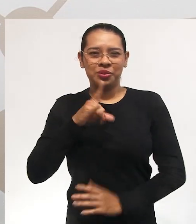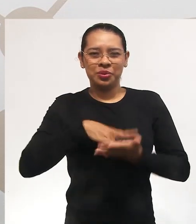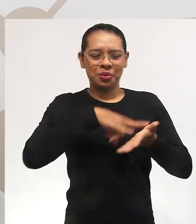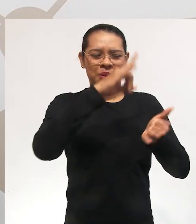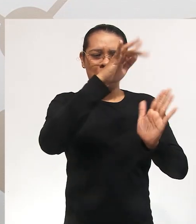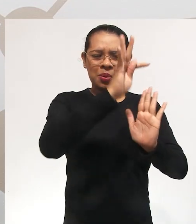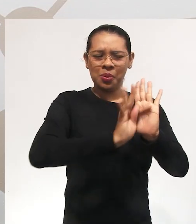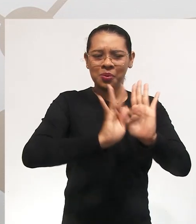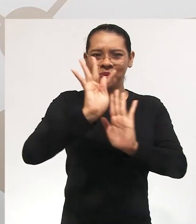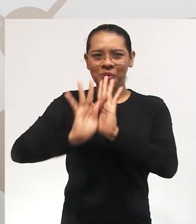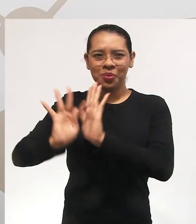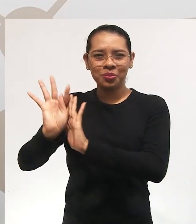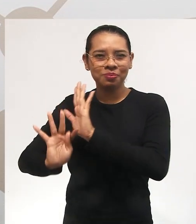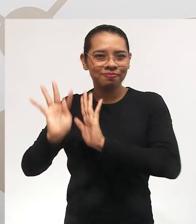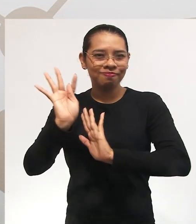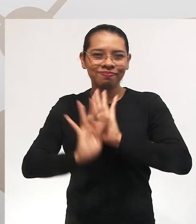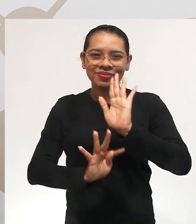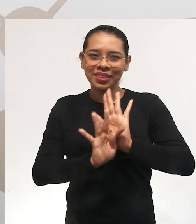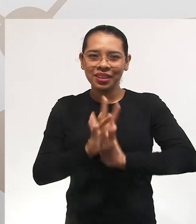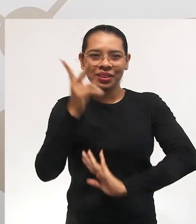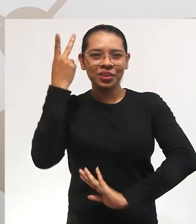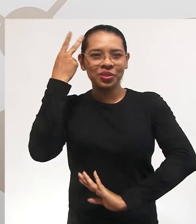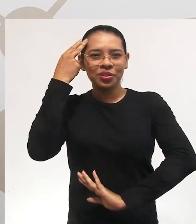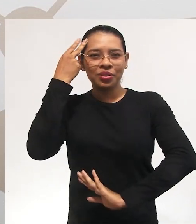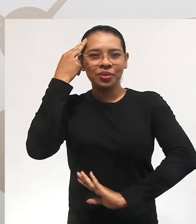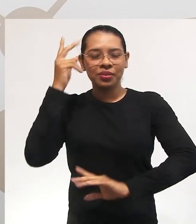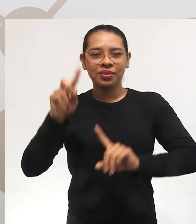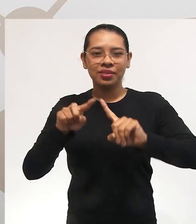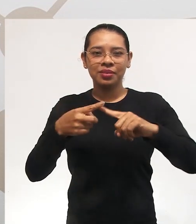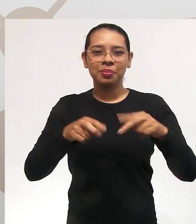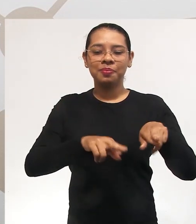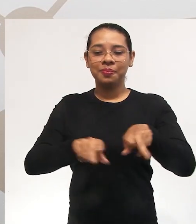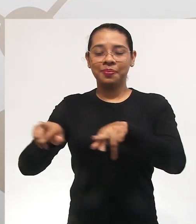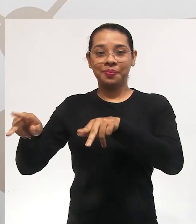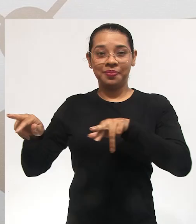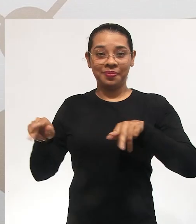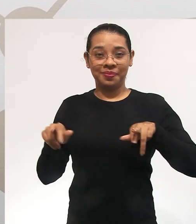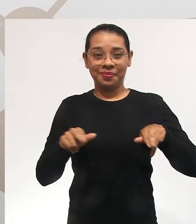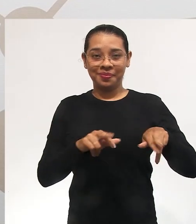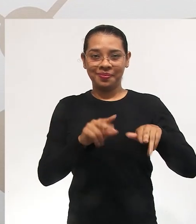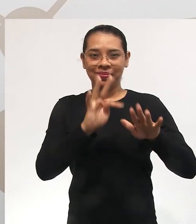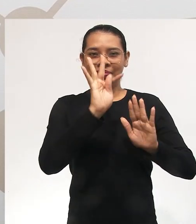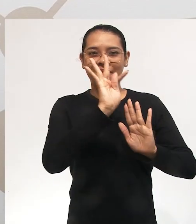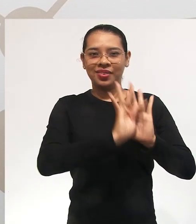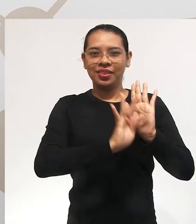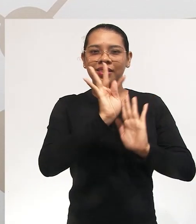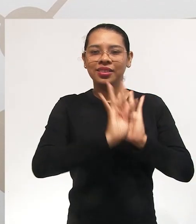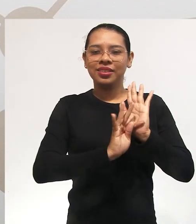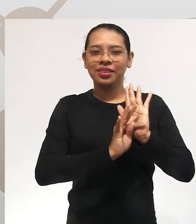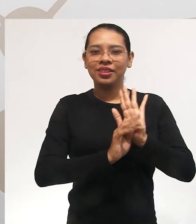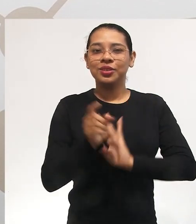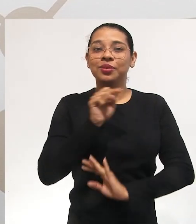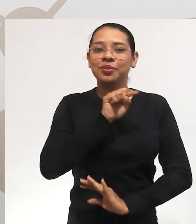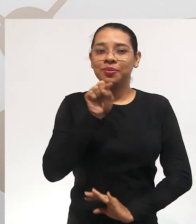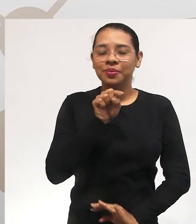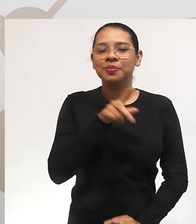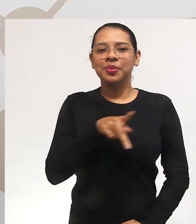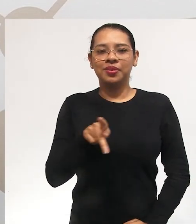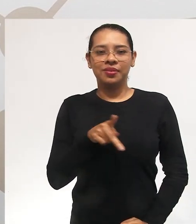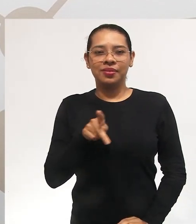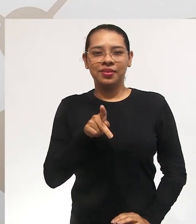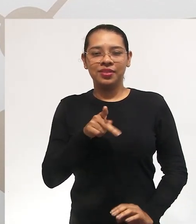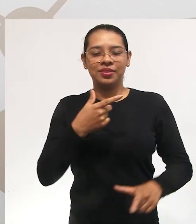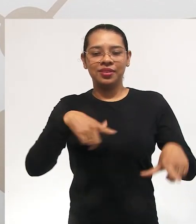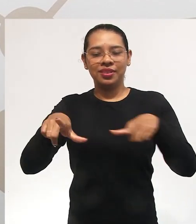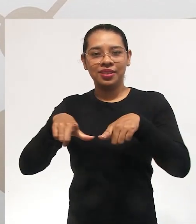gramática, a gramática ela tinha que estar no nível do contexto do texto. Aí apareceram os textos diferenciados para você trabalhar com